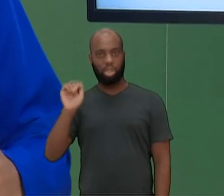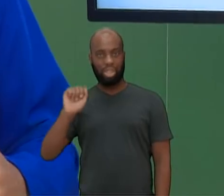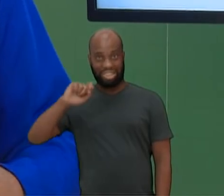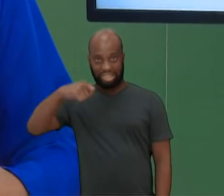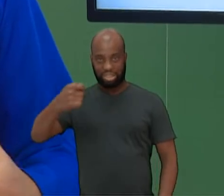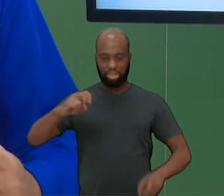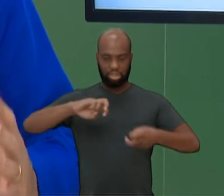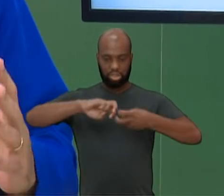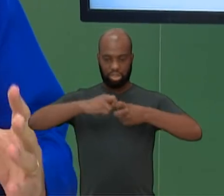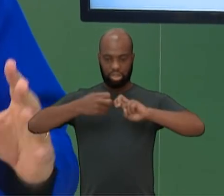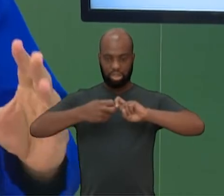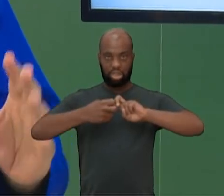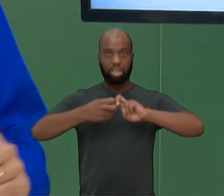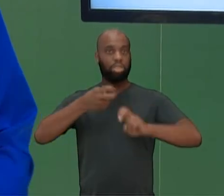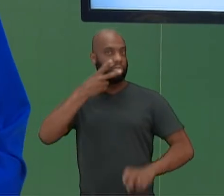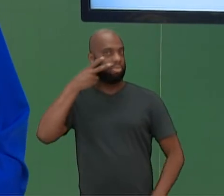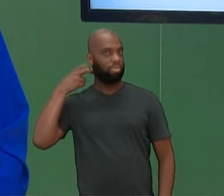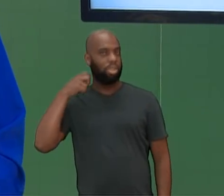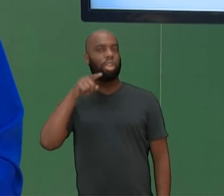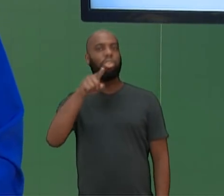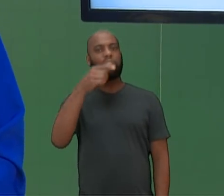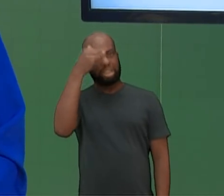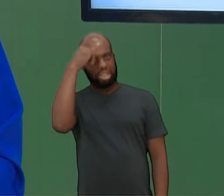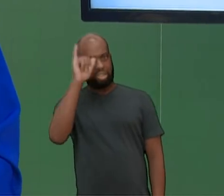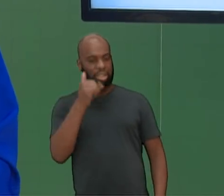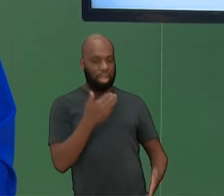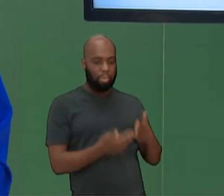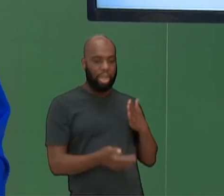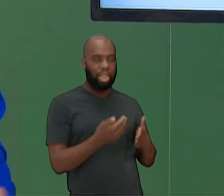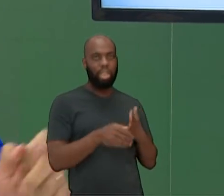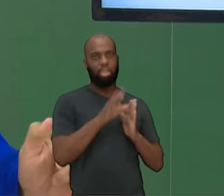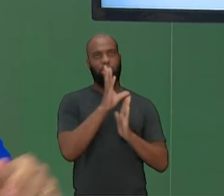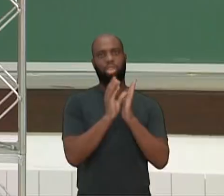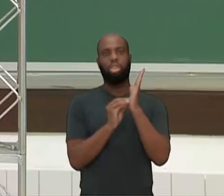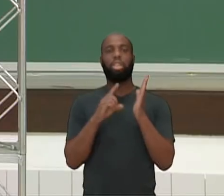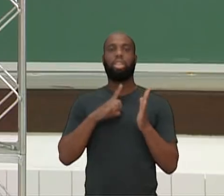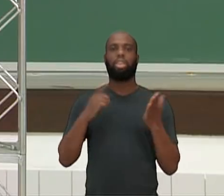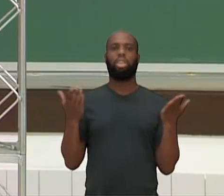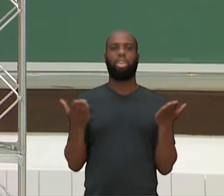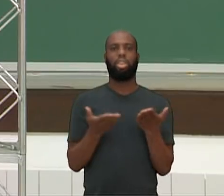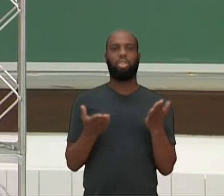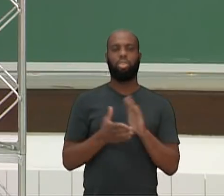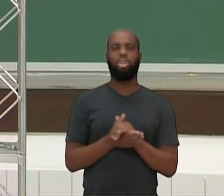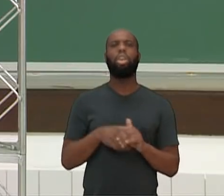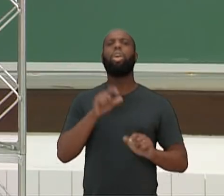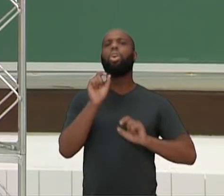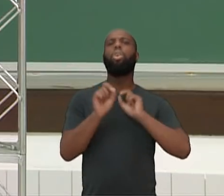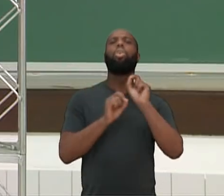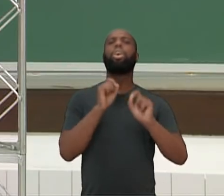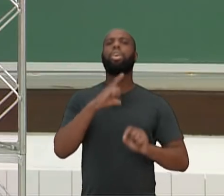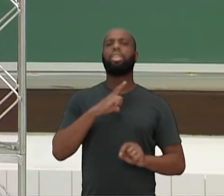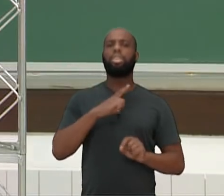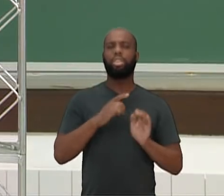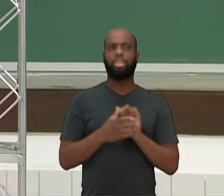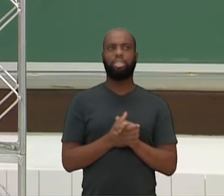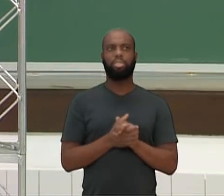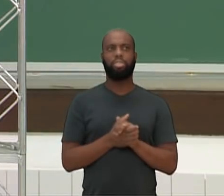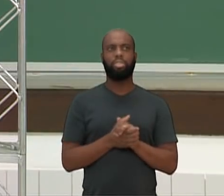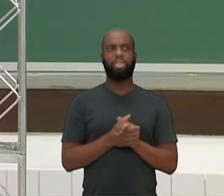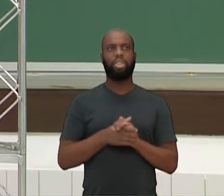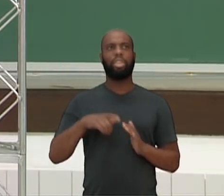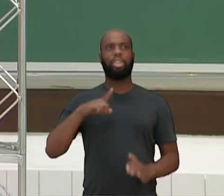para que vocês não se percam no conteúdo que vocês estão tendo até agora. Então, o que a gente viu? O Ikindene,